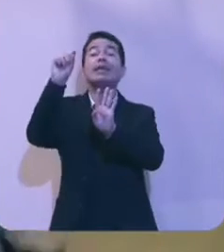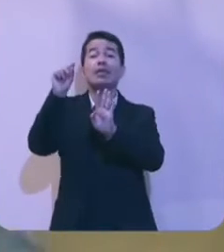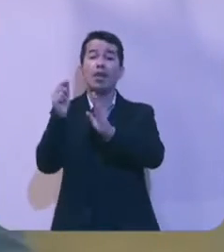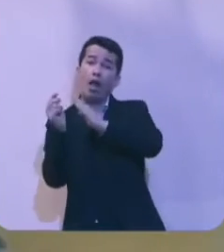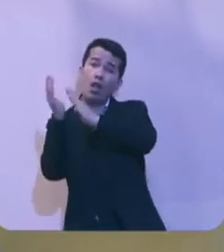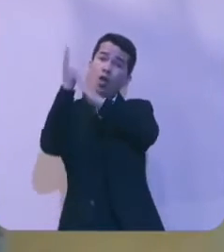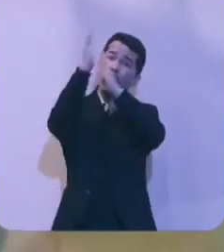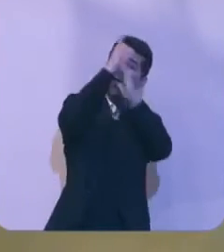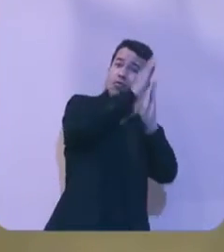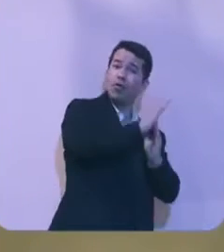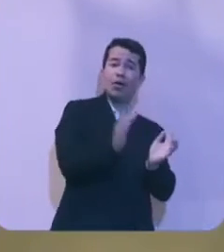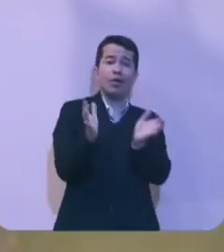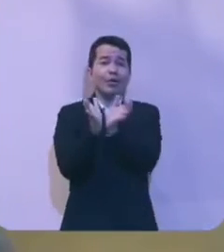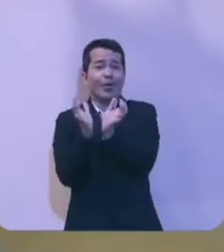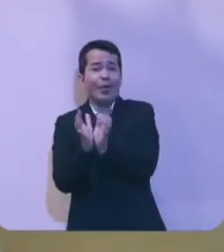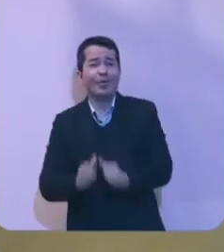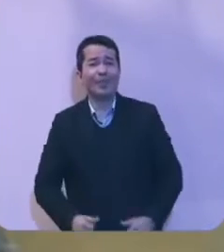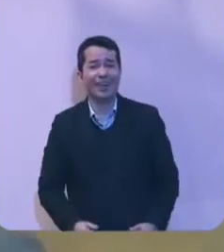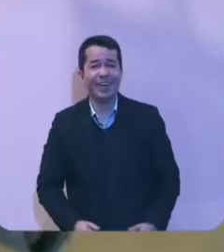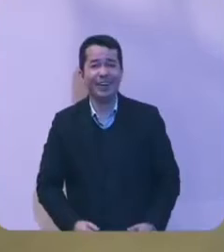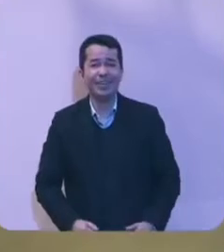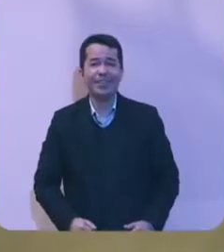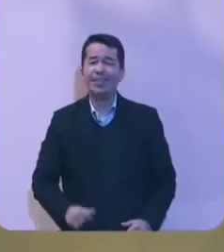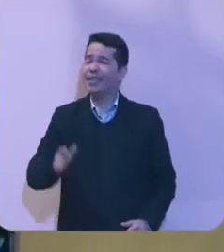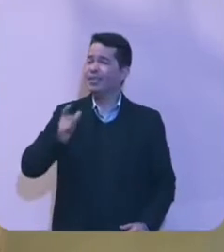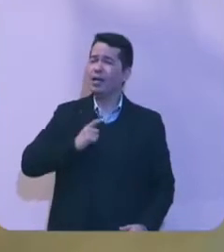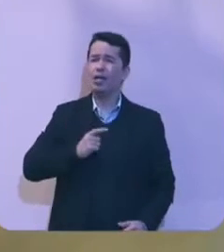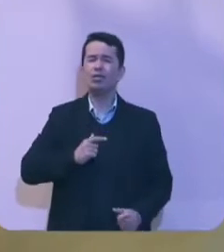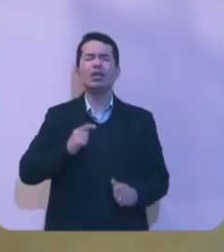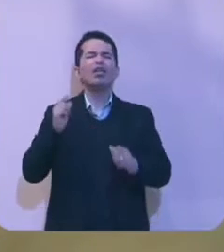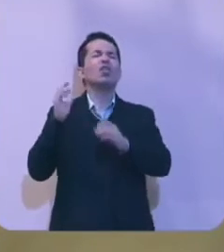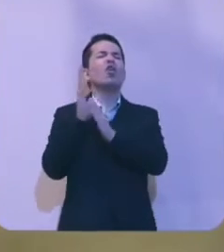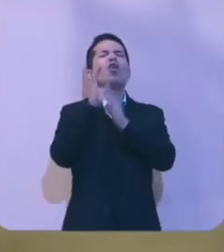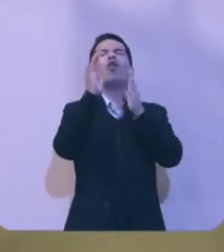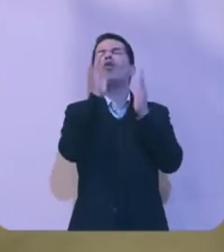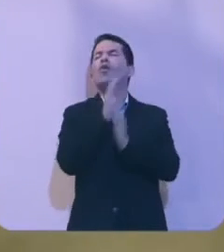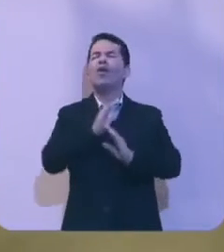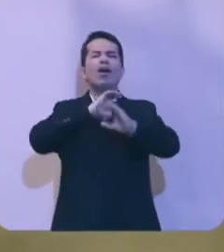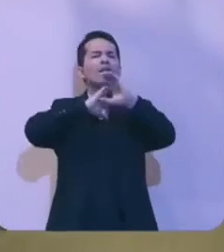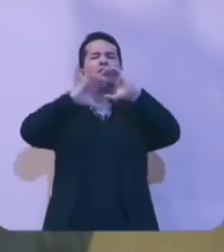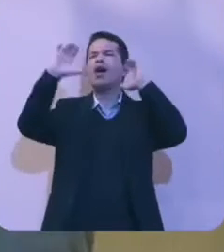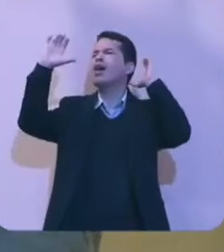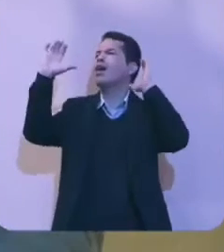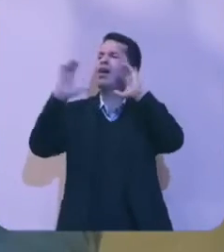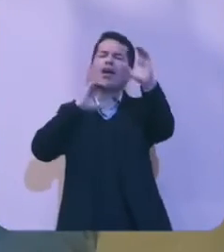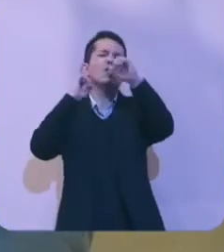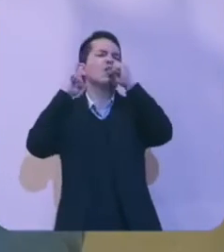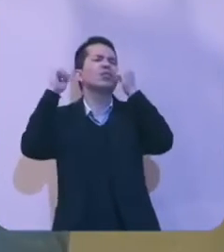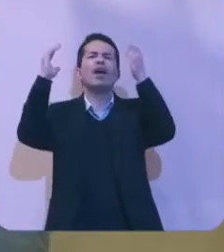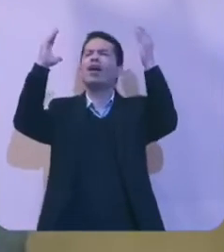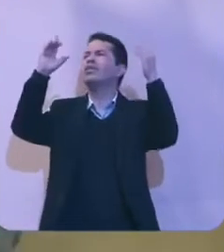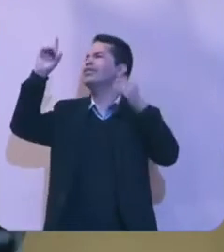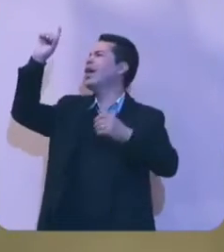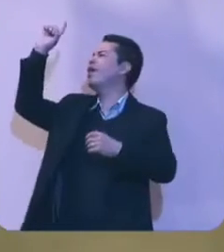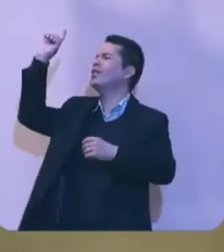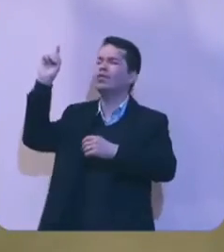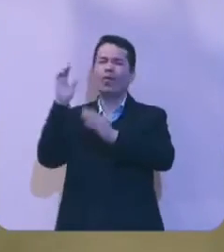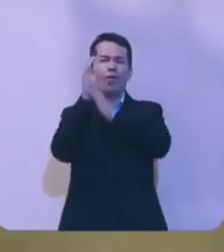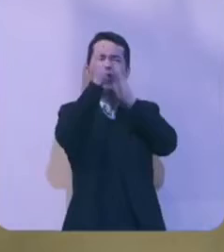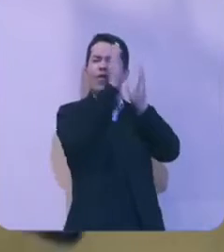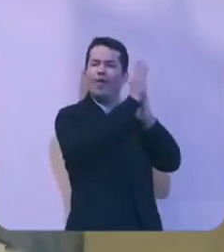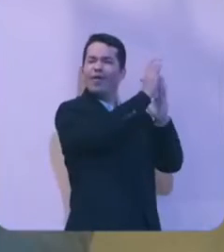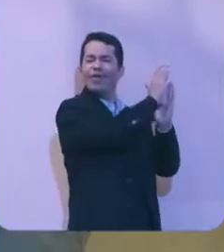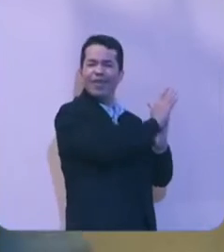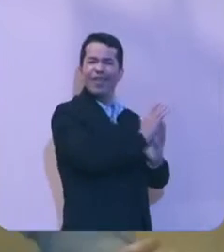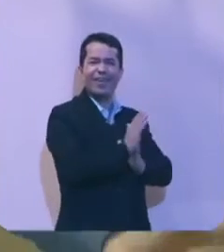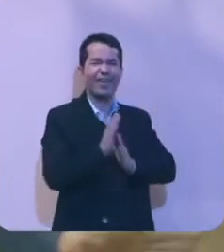eles foram na frente adorando a Deus, glorificando o nome do Senhor, porque eles estavam tomando posse da promessa. E quando eles